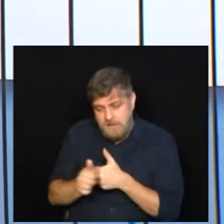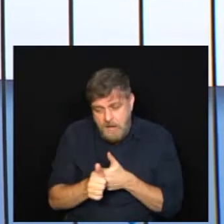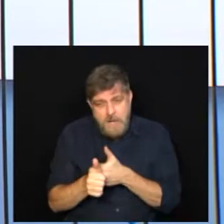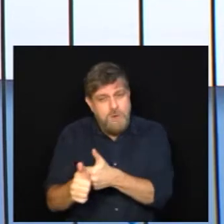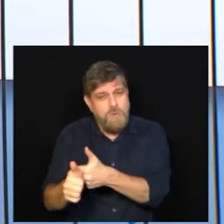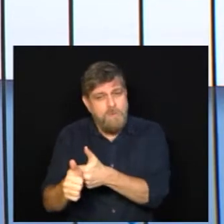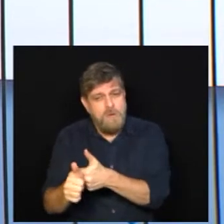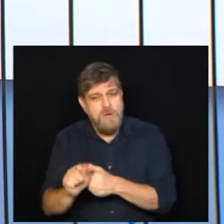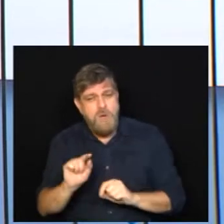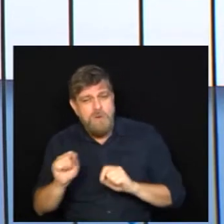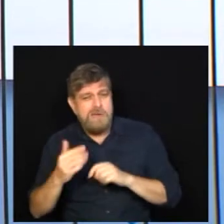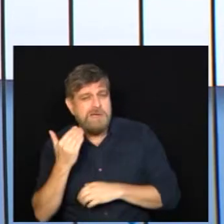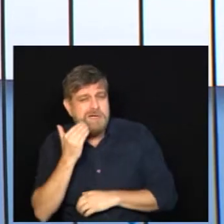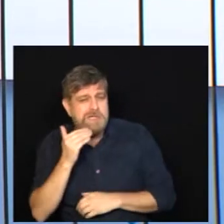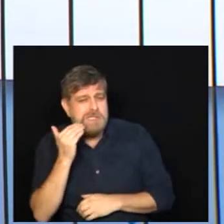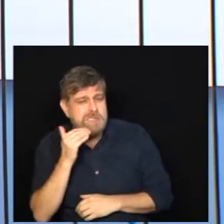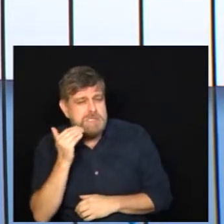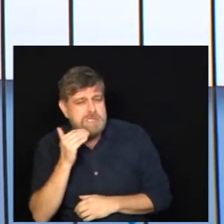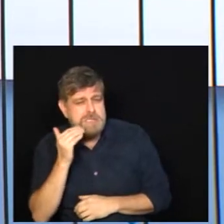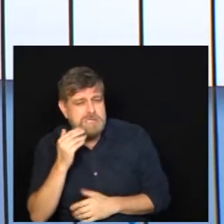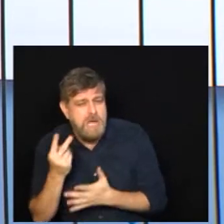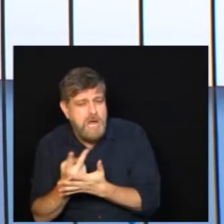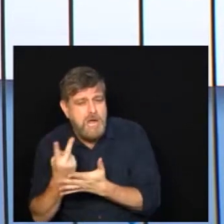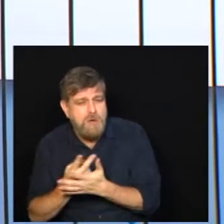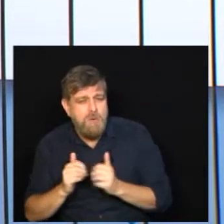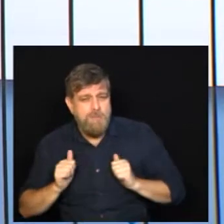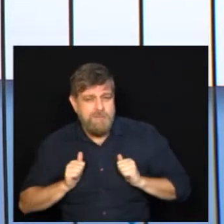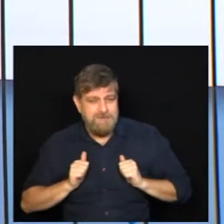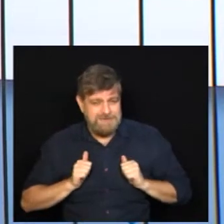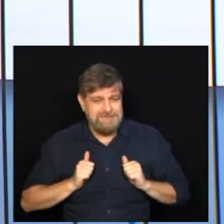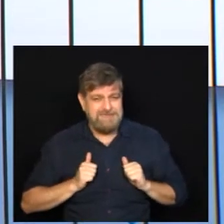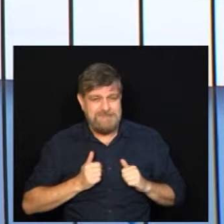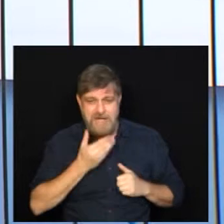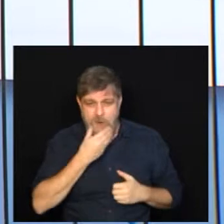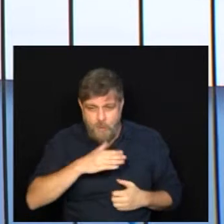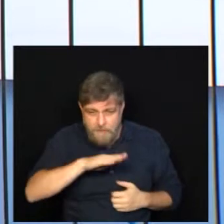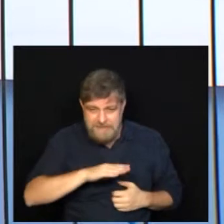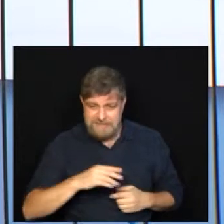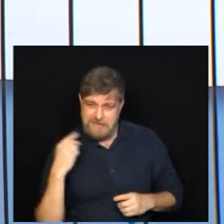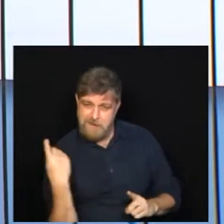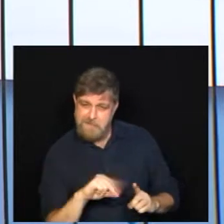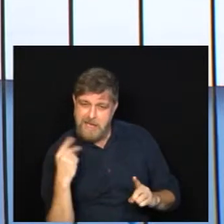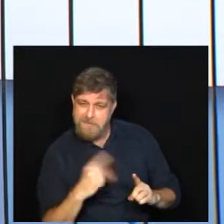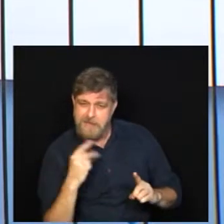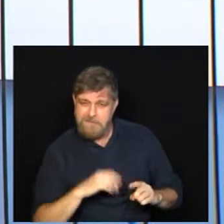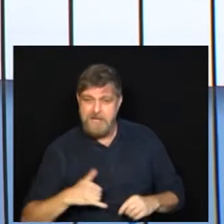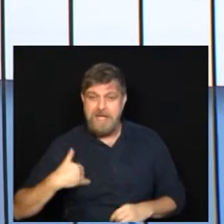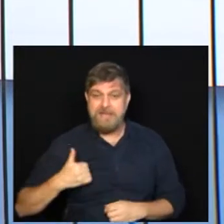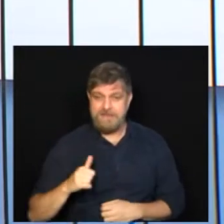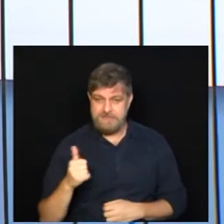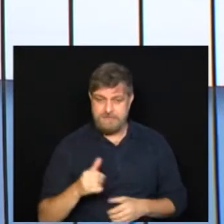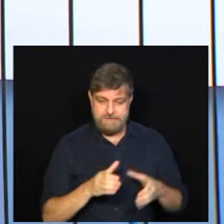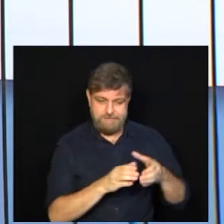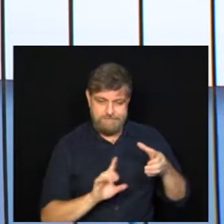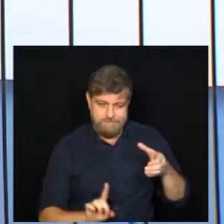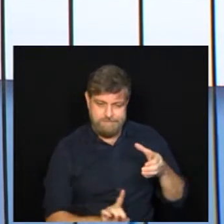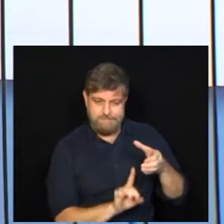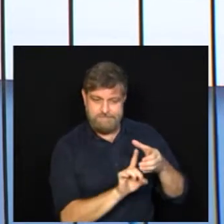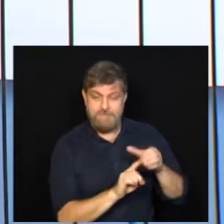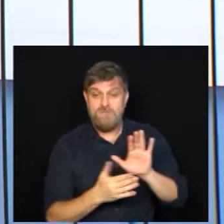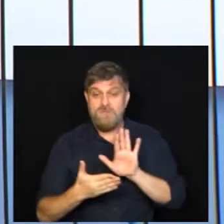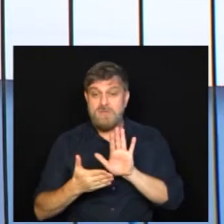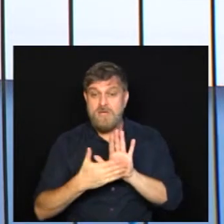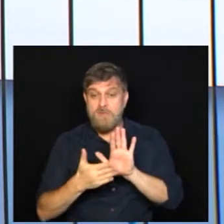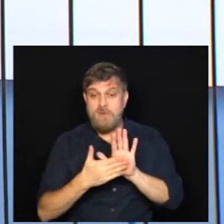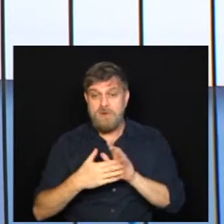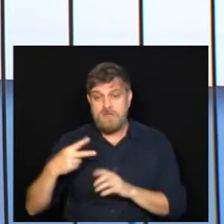acompanhar possíveis falhas e omissões no caso da tortura da criança de 11 anos aqui em Campinas. Ela foi proposta